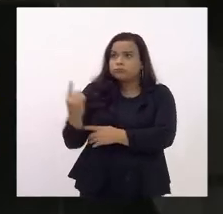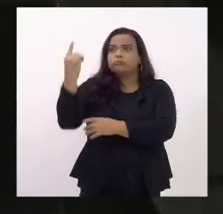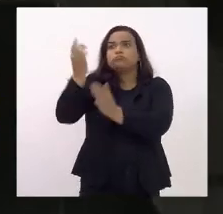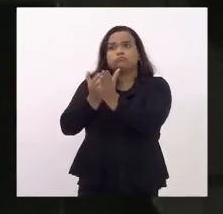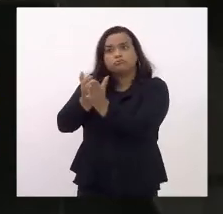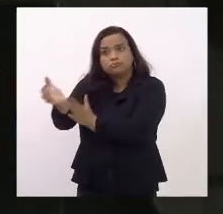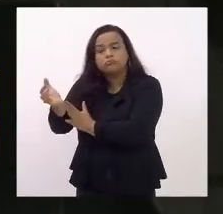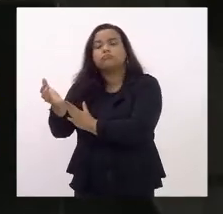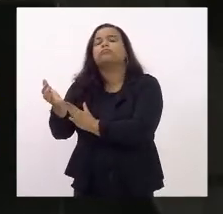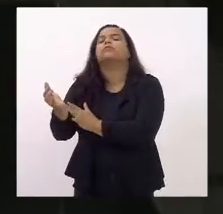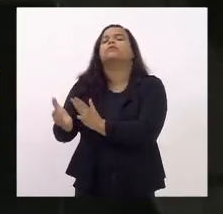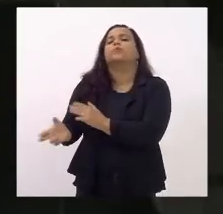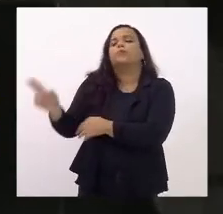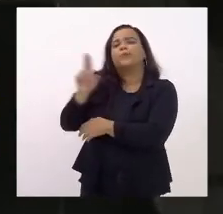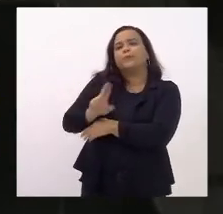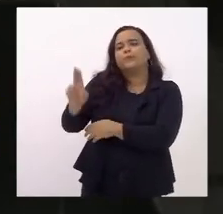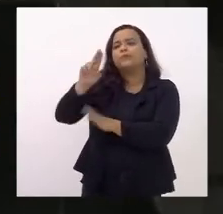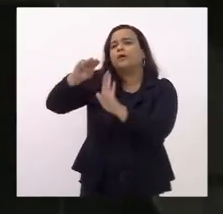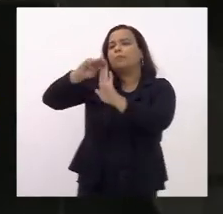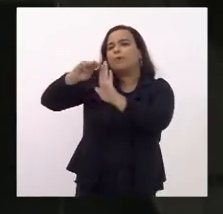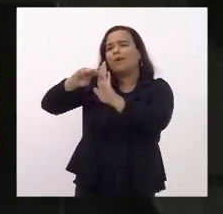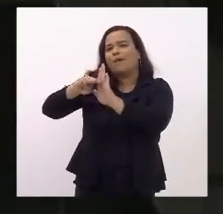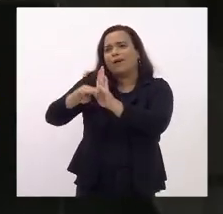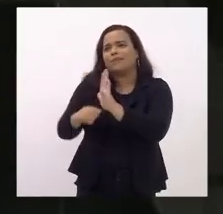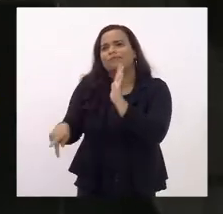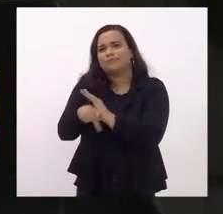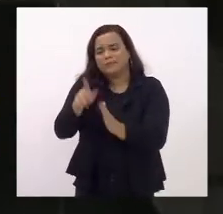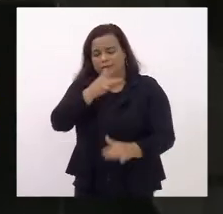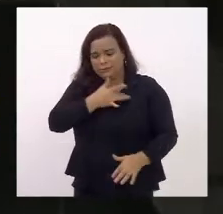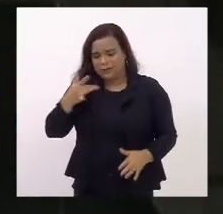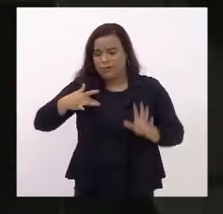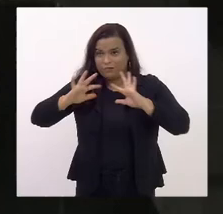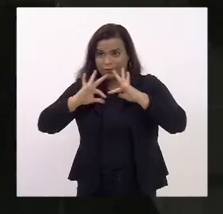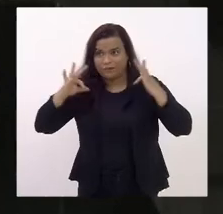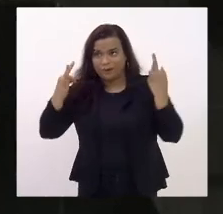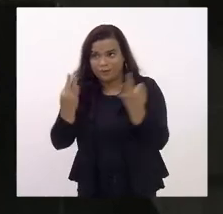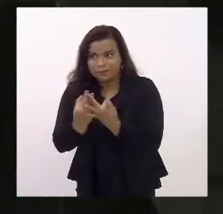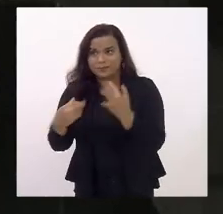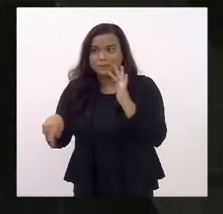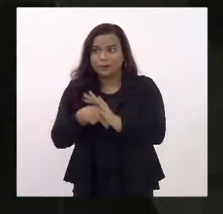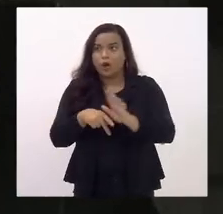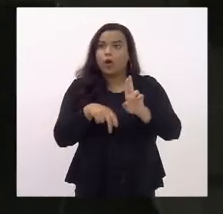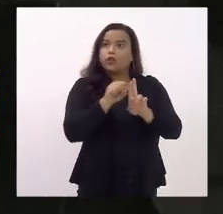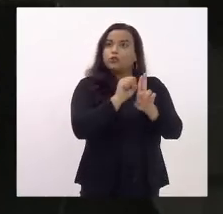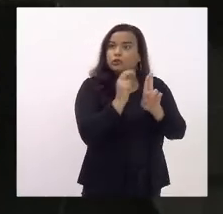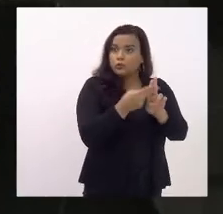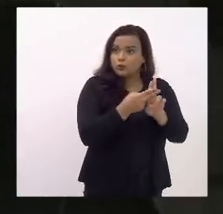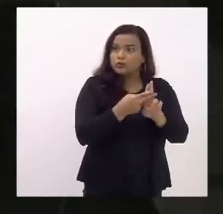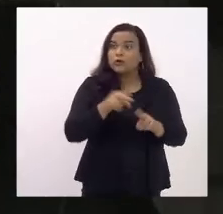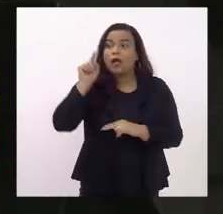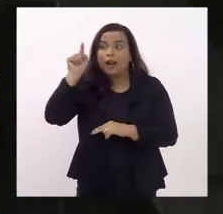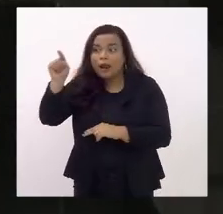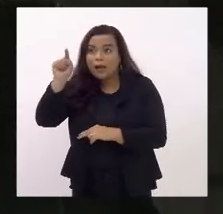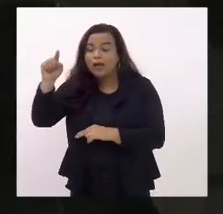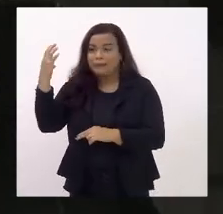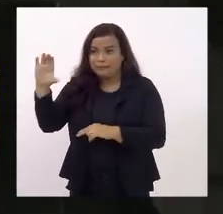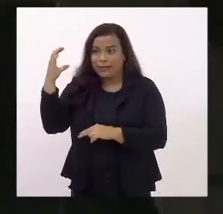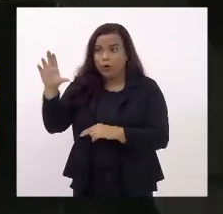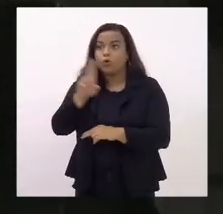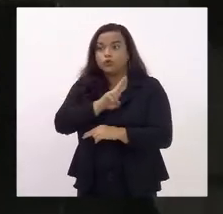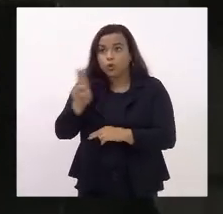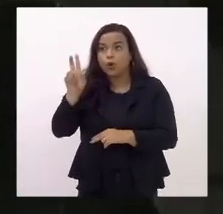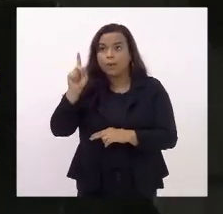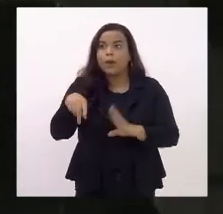na implantação de programas de saúde da família. Lá em Niterói se chama Programa Médico de Família, que inclusive